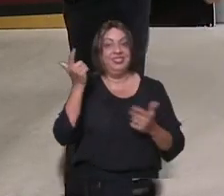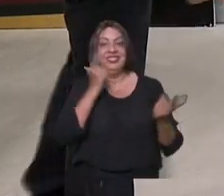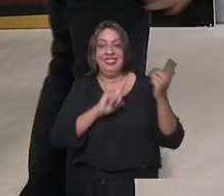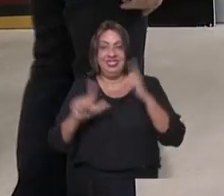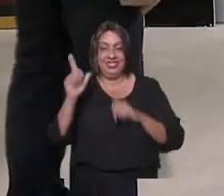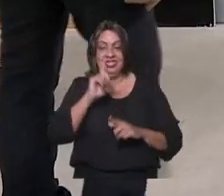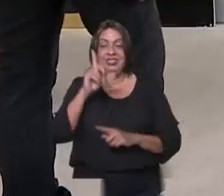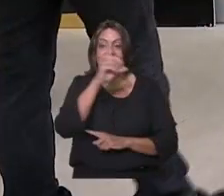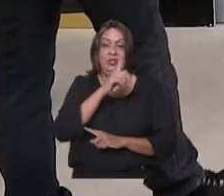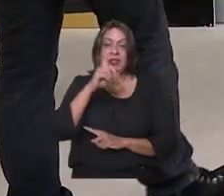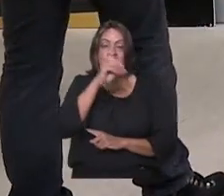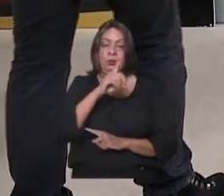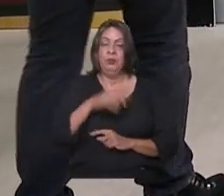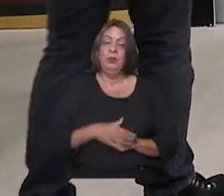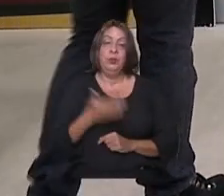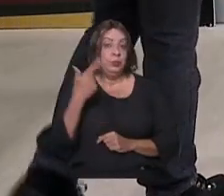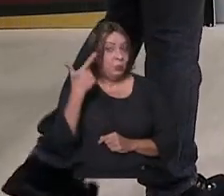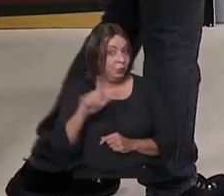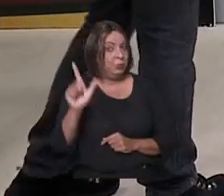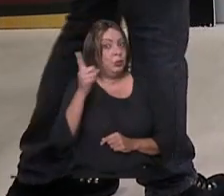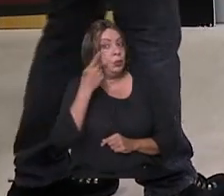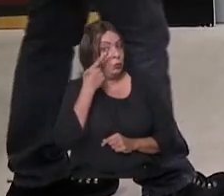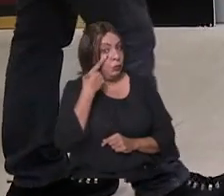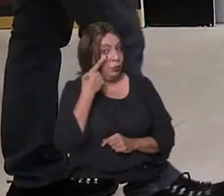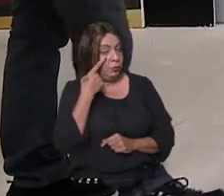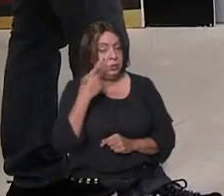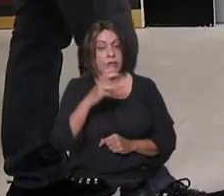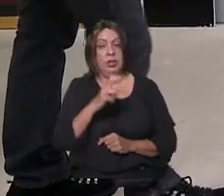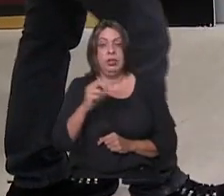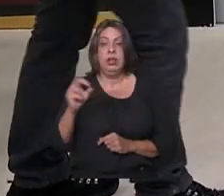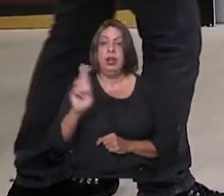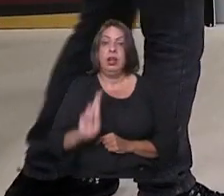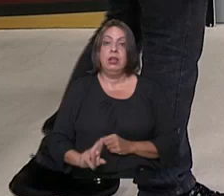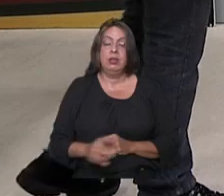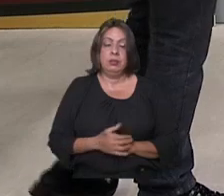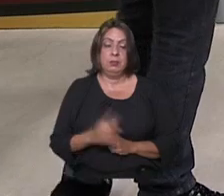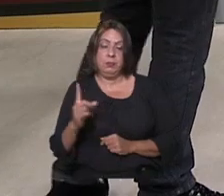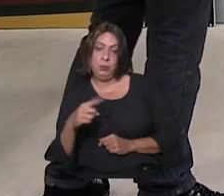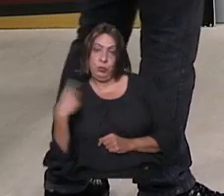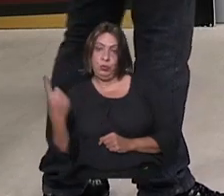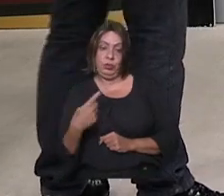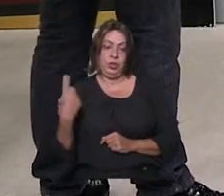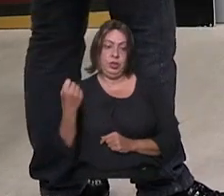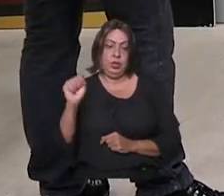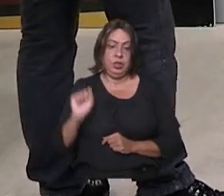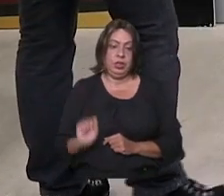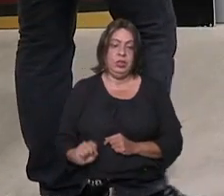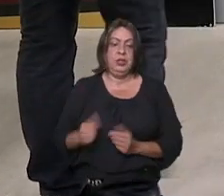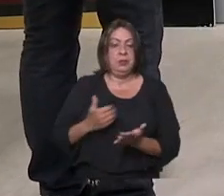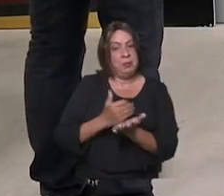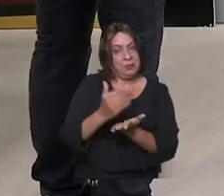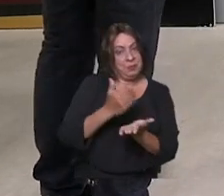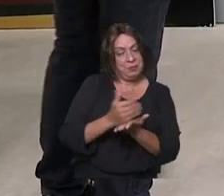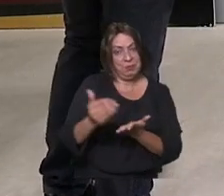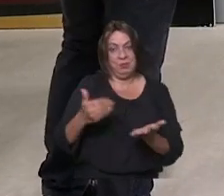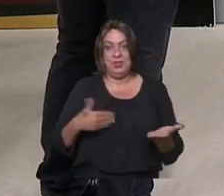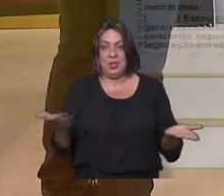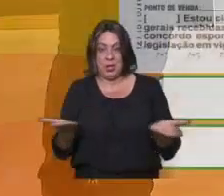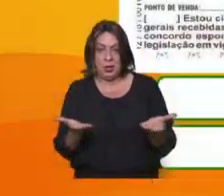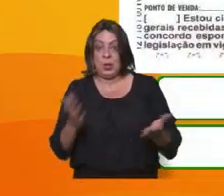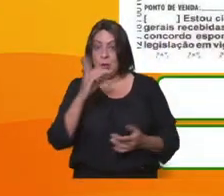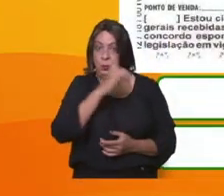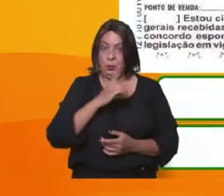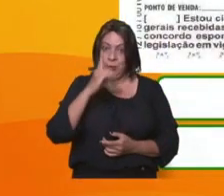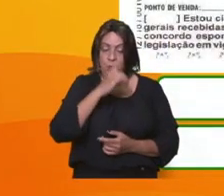nesse domingão. Então, vamos conferir mais, ó, gente, valendo R$500. Gira Sergipe, já aquecendo aqui o nosso domingão de Caju